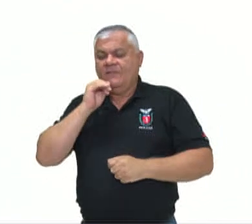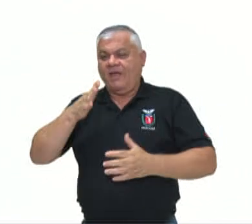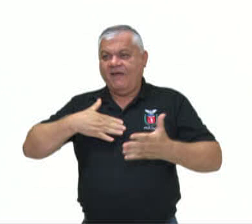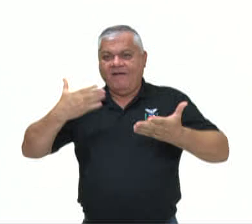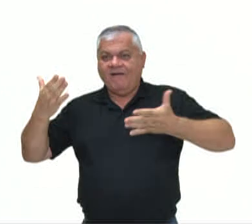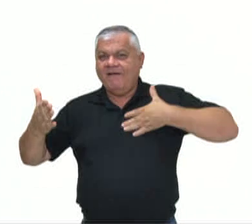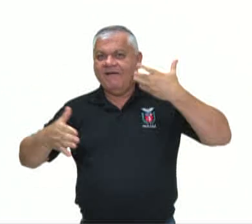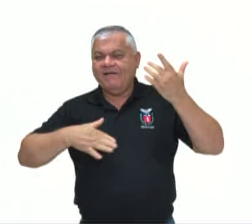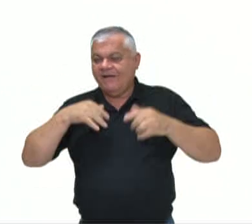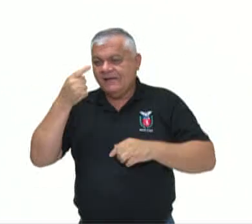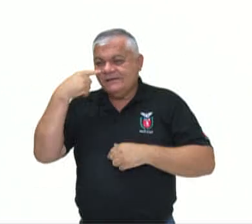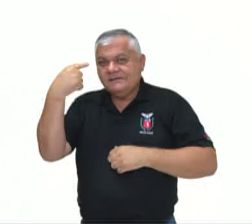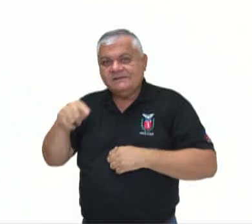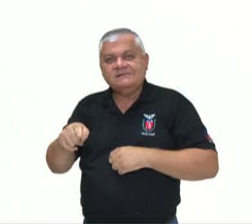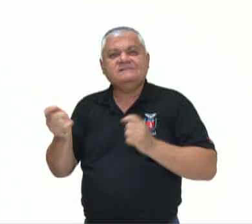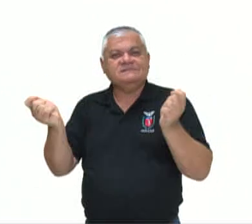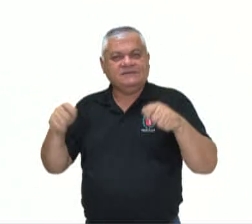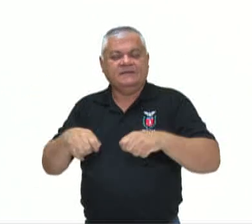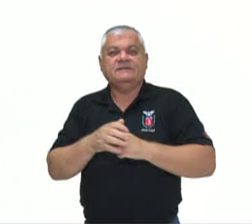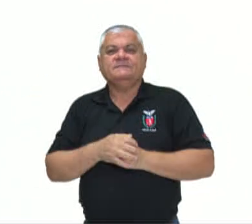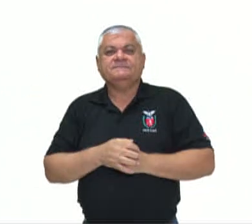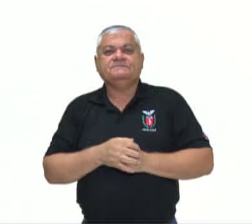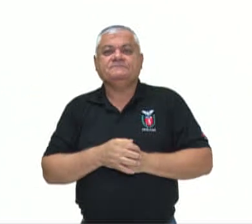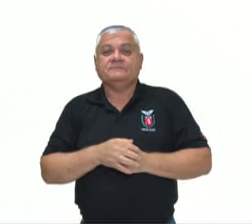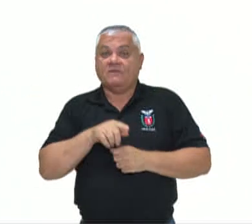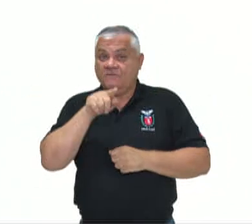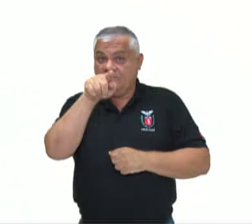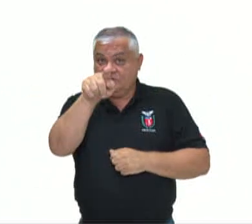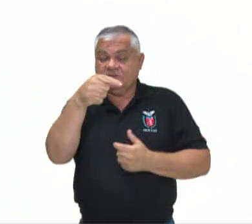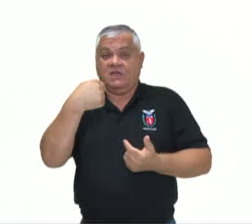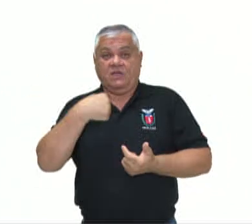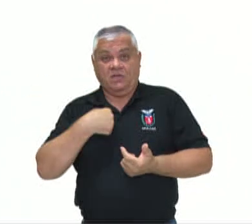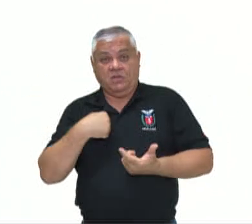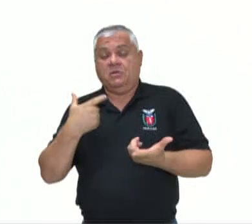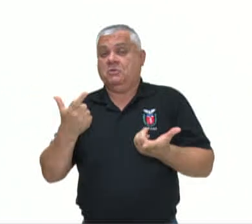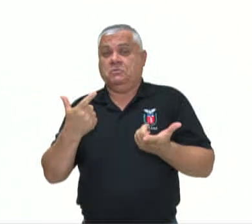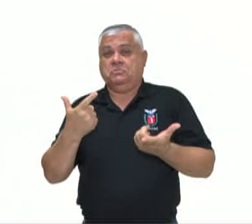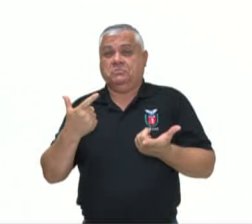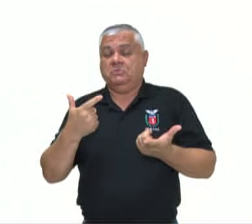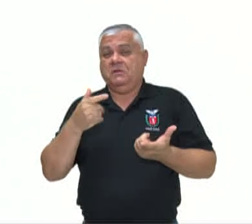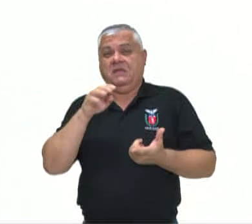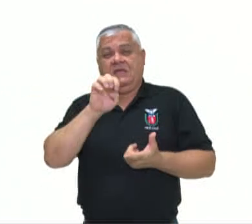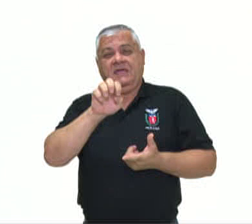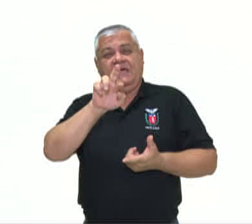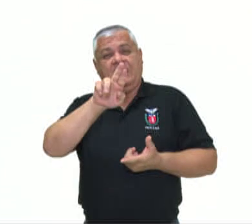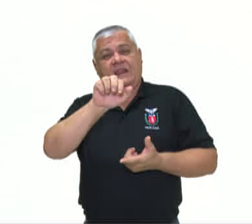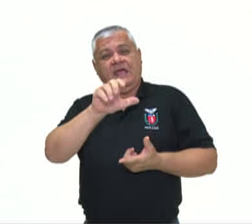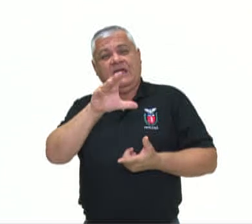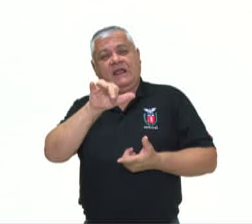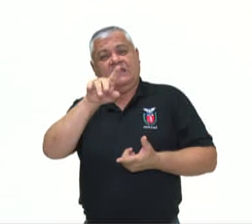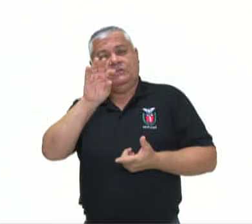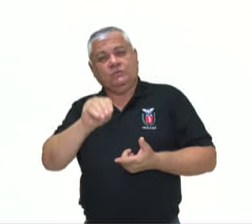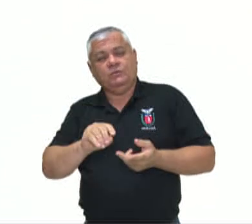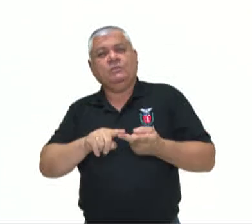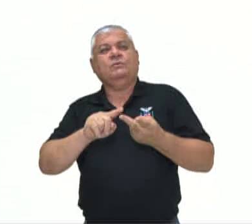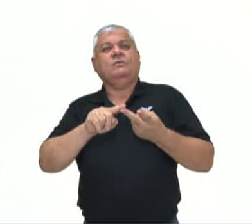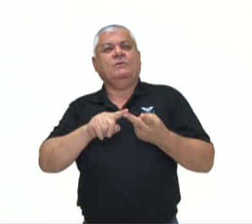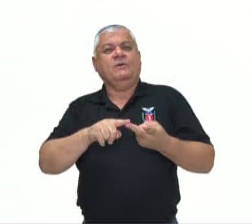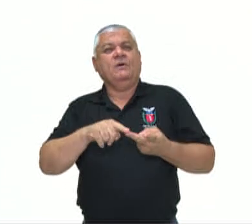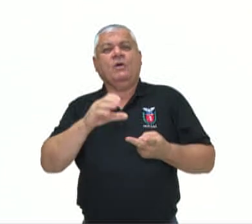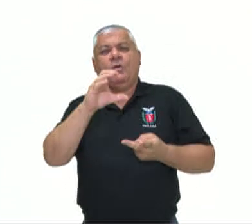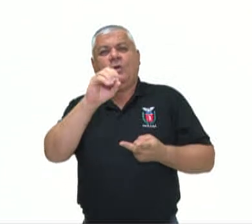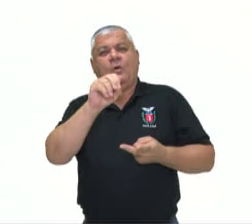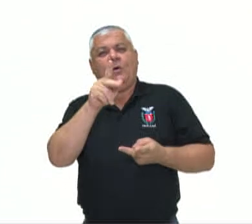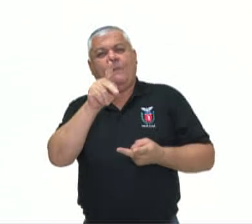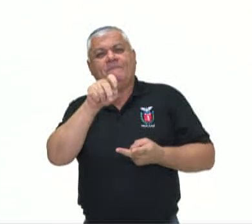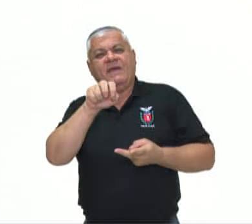nova descoberta. Neste sentido, você, eu, Heráclito, Copérnico e Einstein,